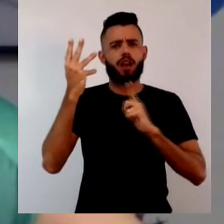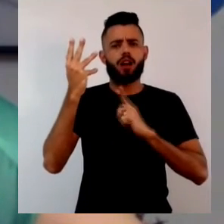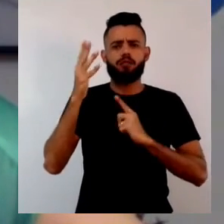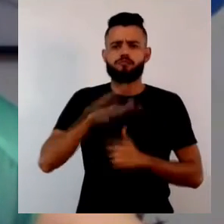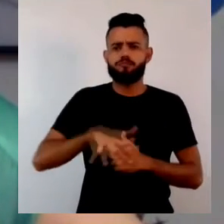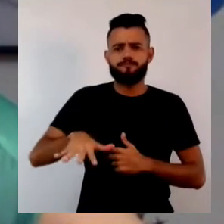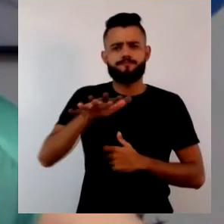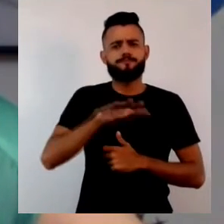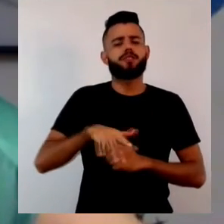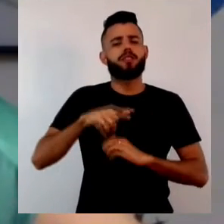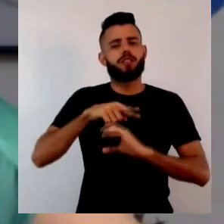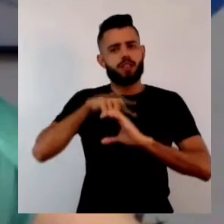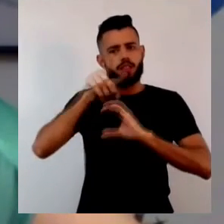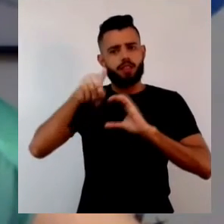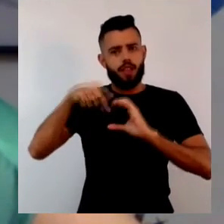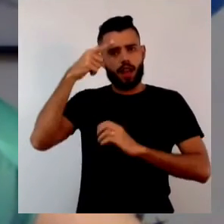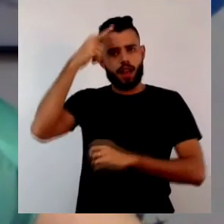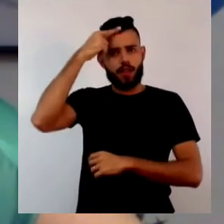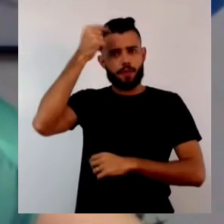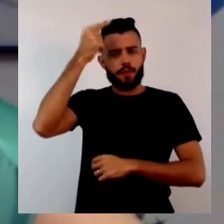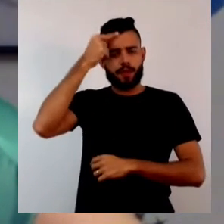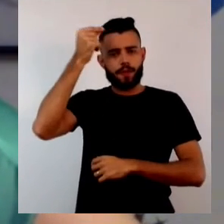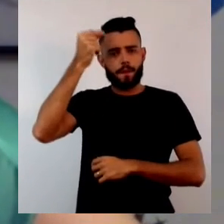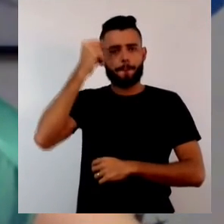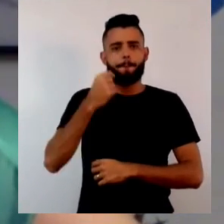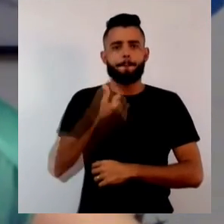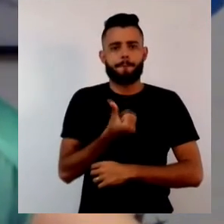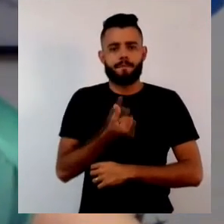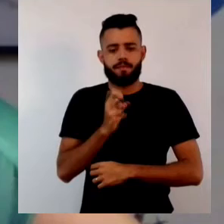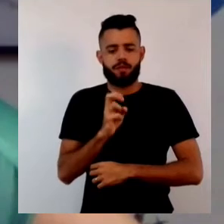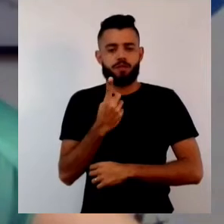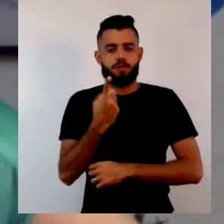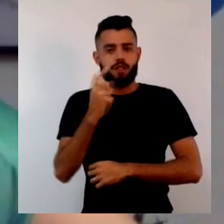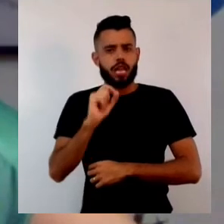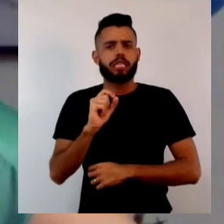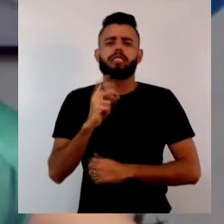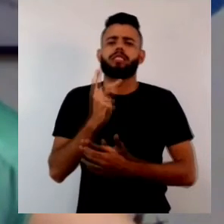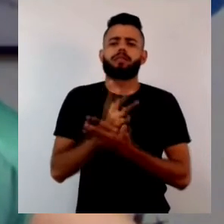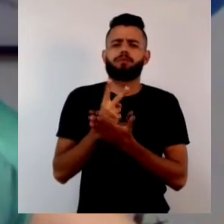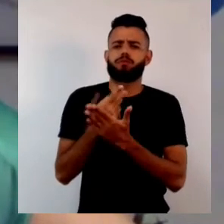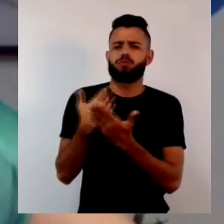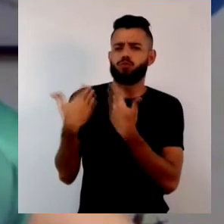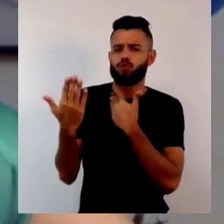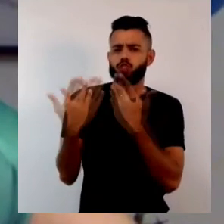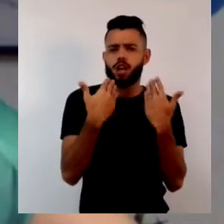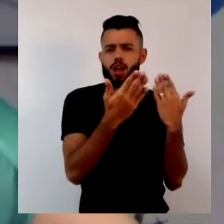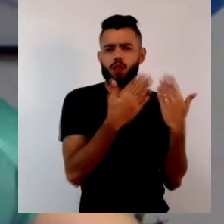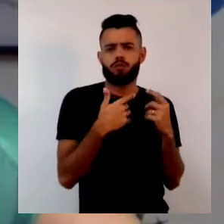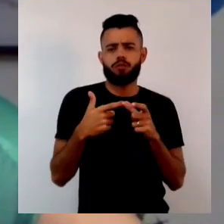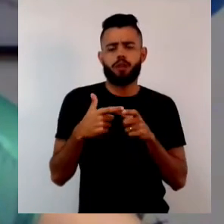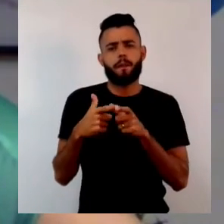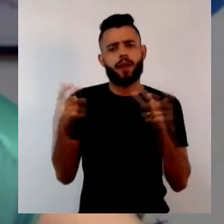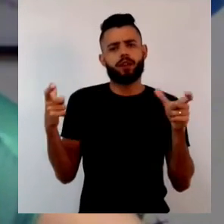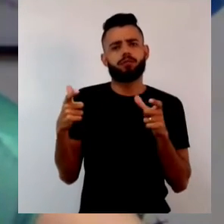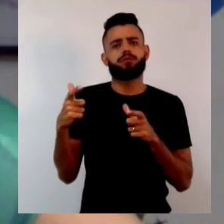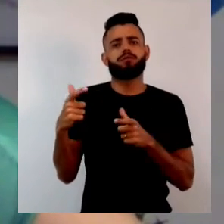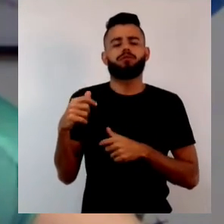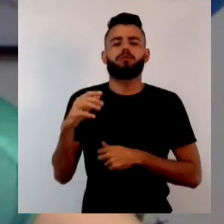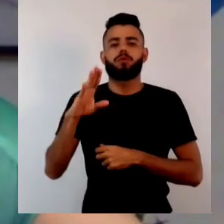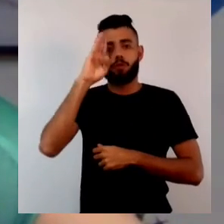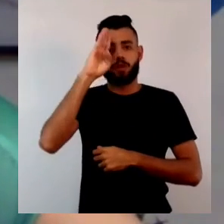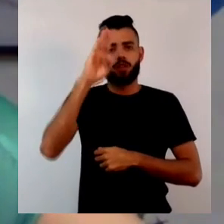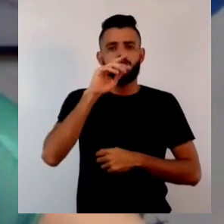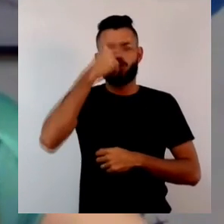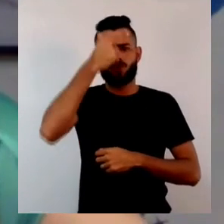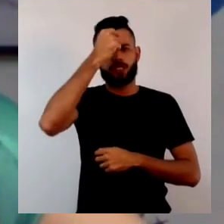a 6510, primeiro, tem um diálogo sempre aberto com a academia, principalmente as universidades de comunicação, mas